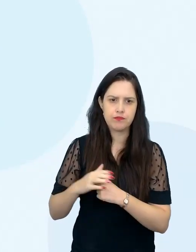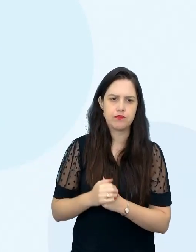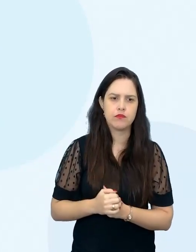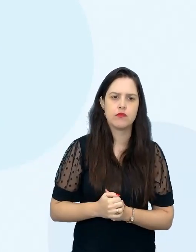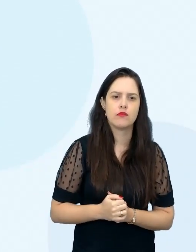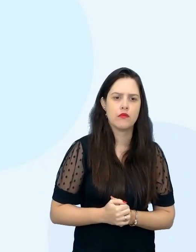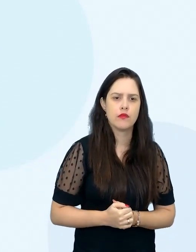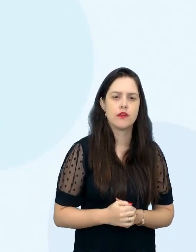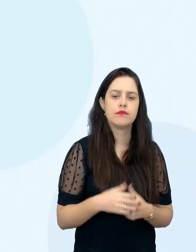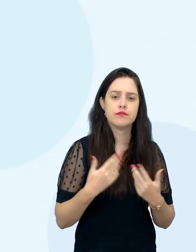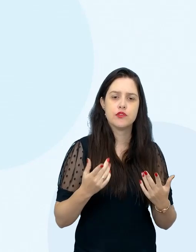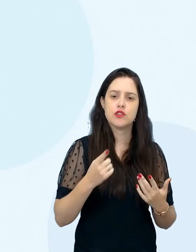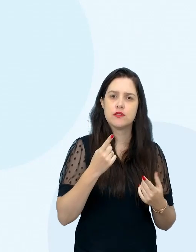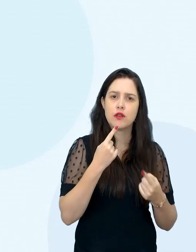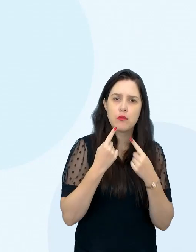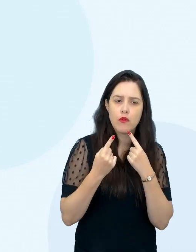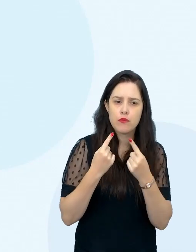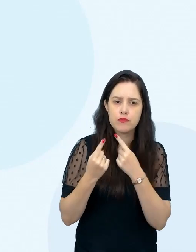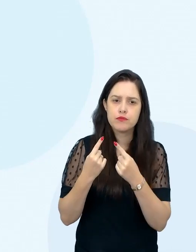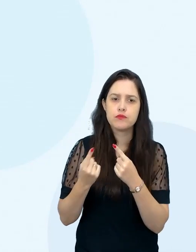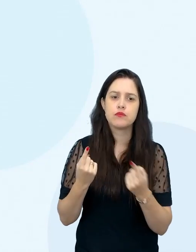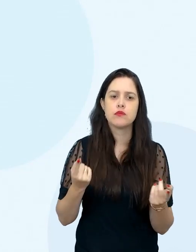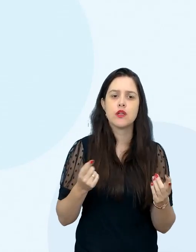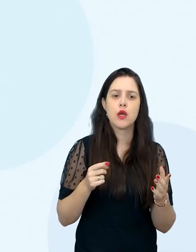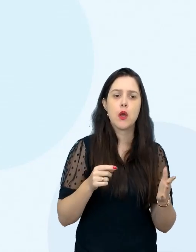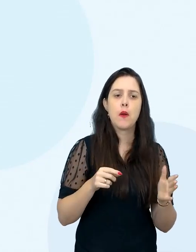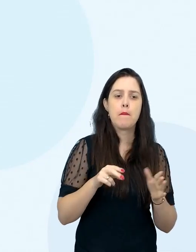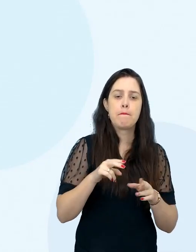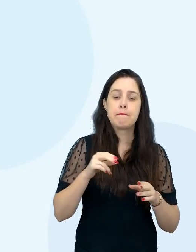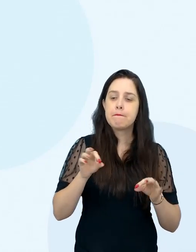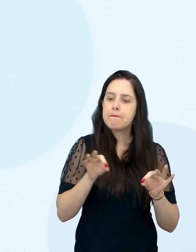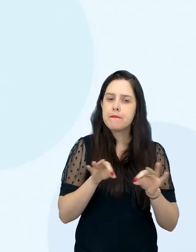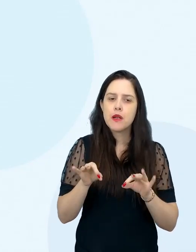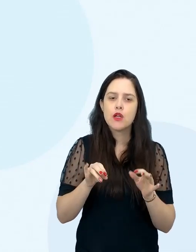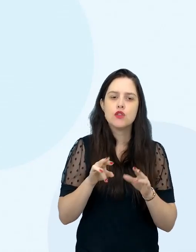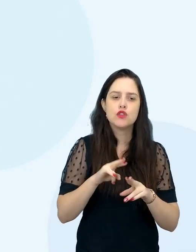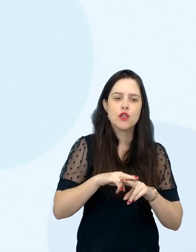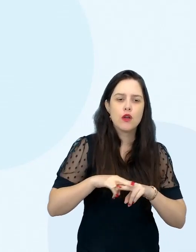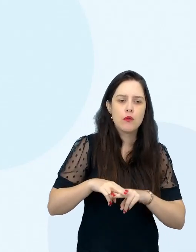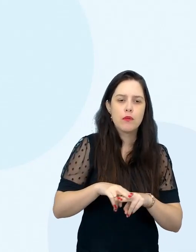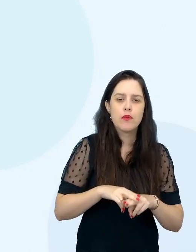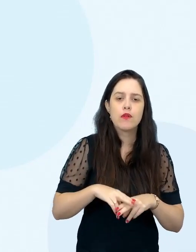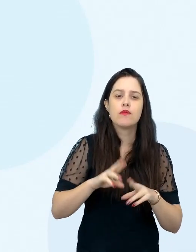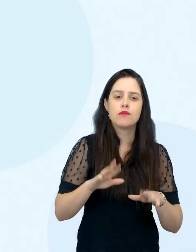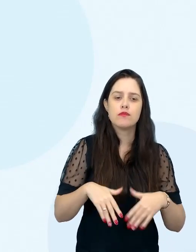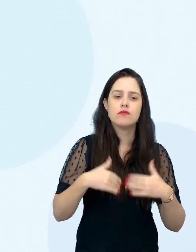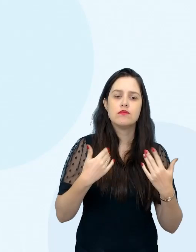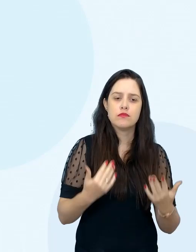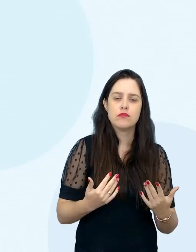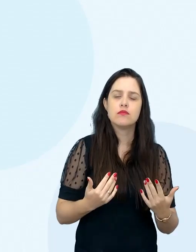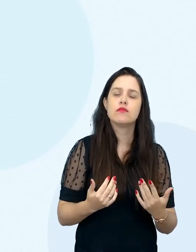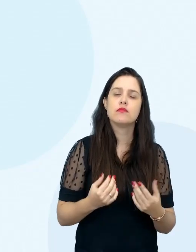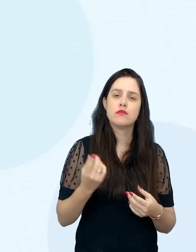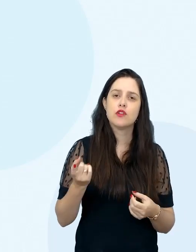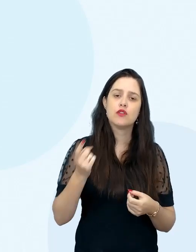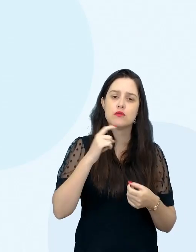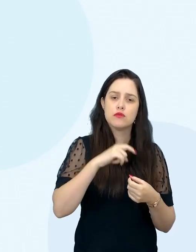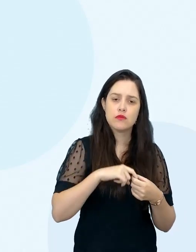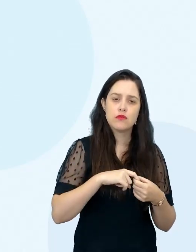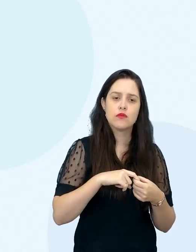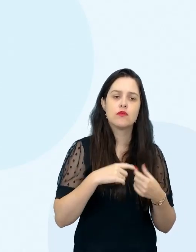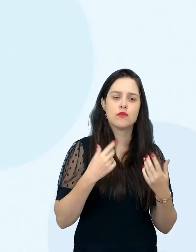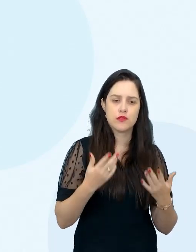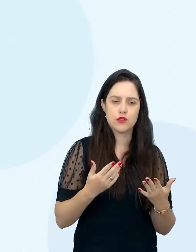gente tem uma proposta, né, de plano de recuperação. Nas próximas ATPCs de currículo, a gente vai focar em um plano